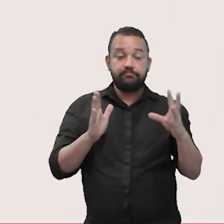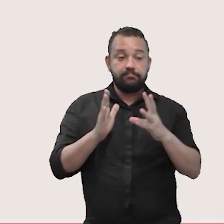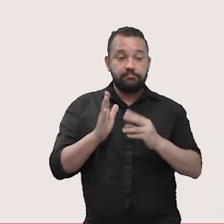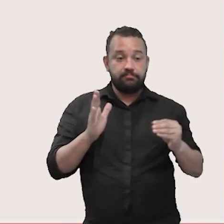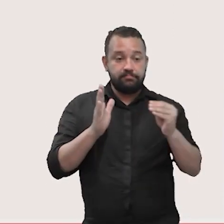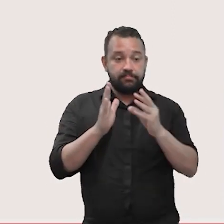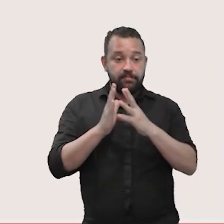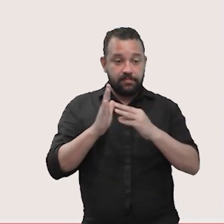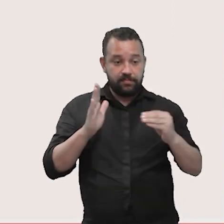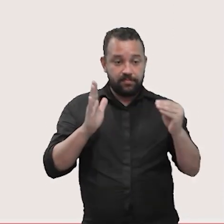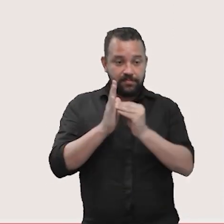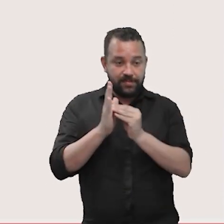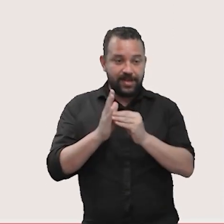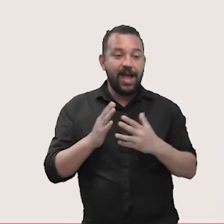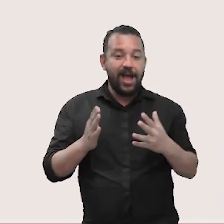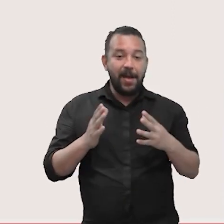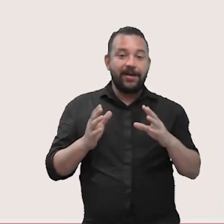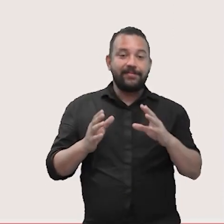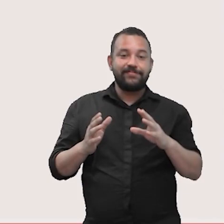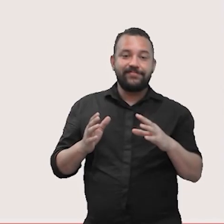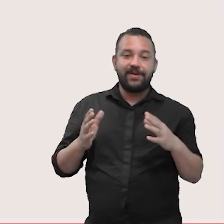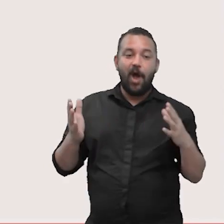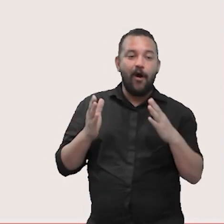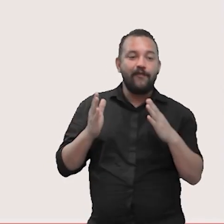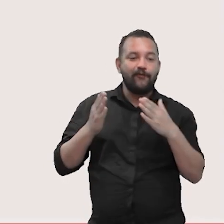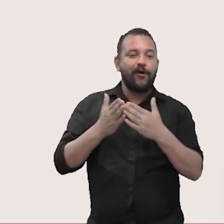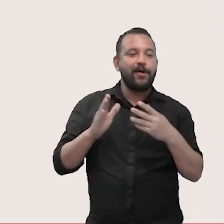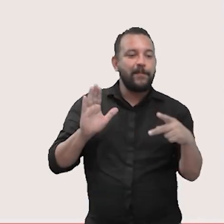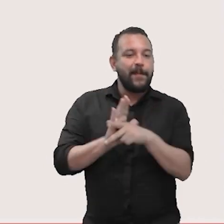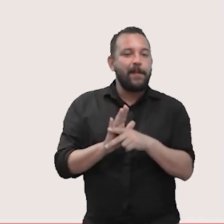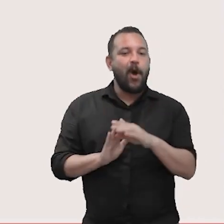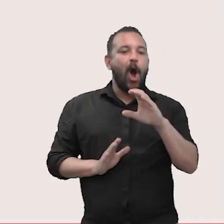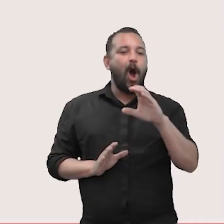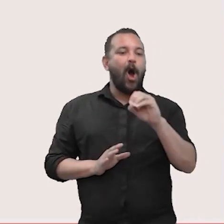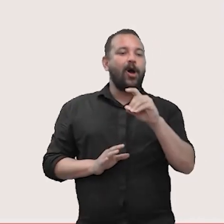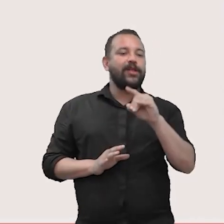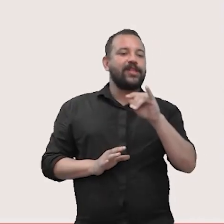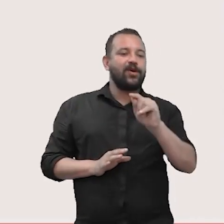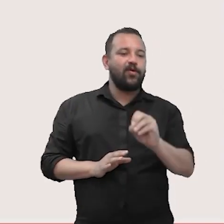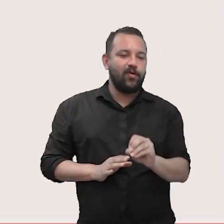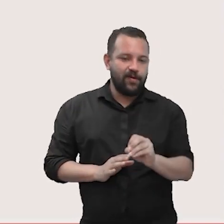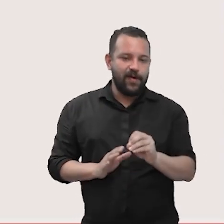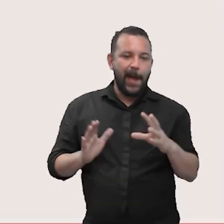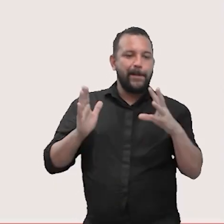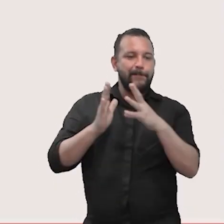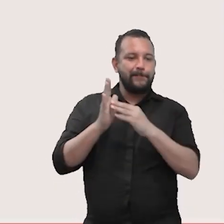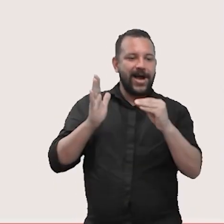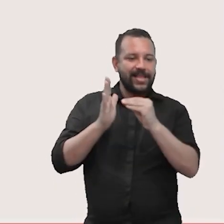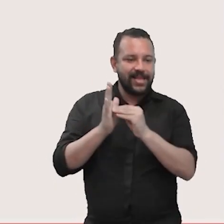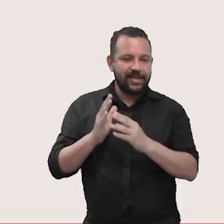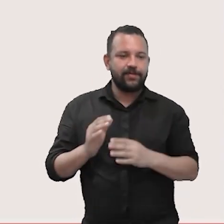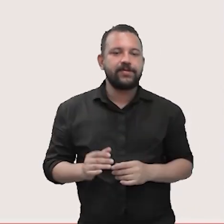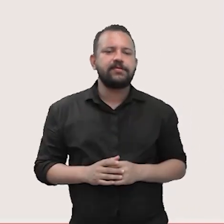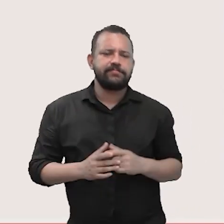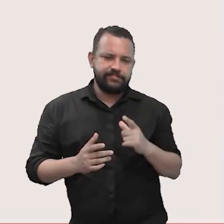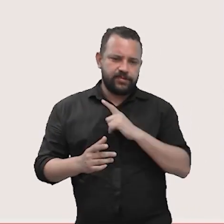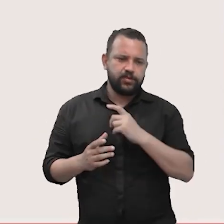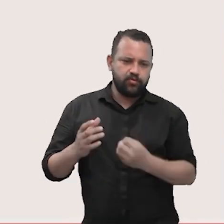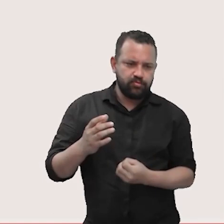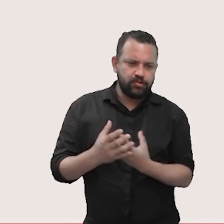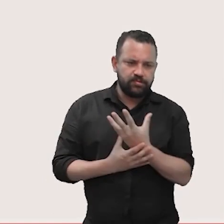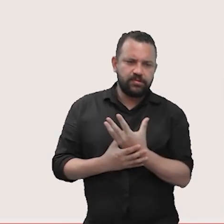metalinguística, olha o foco principal, ó. Ele vai evidenciar o código linguístico,